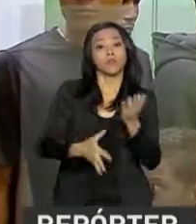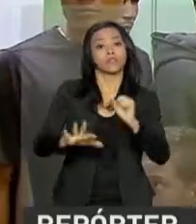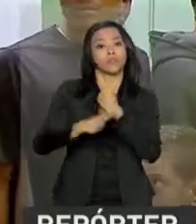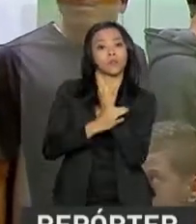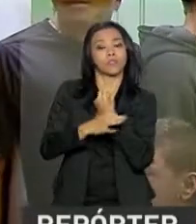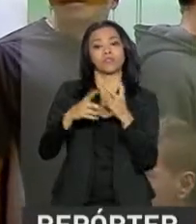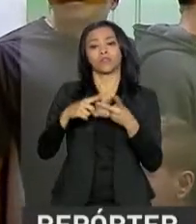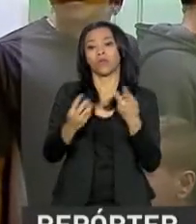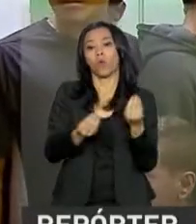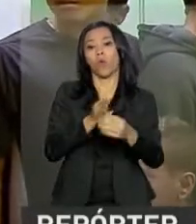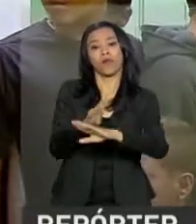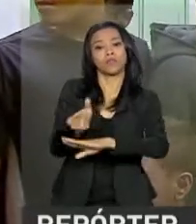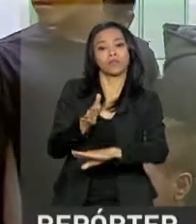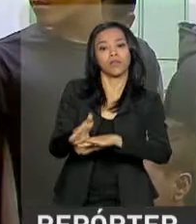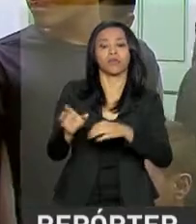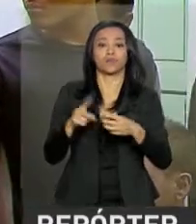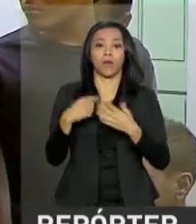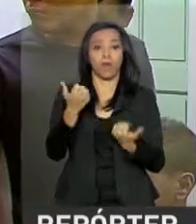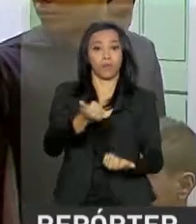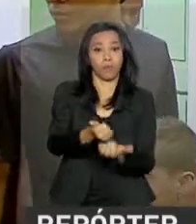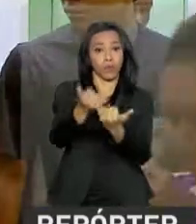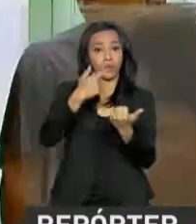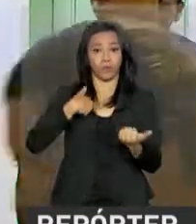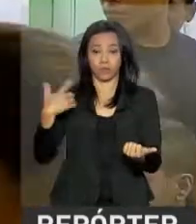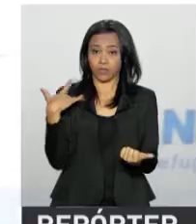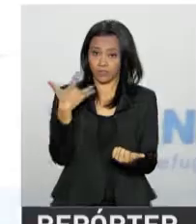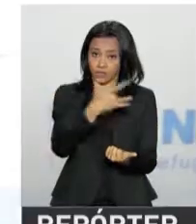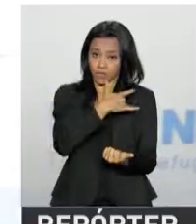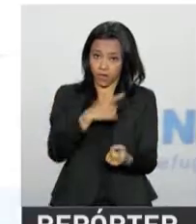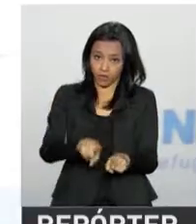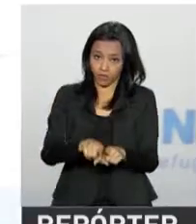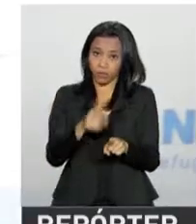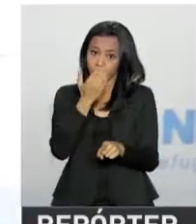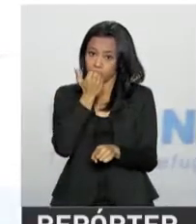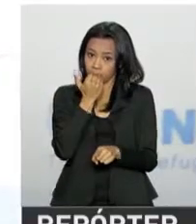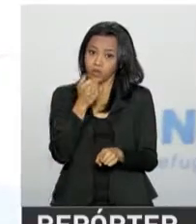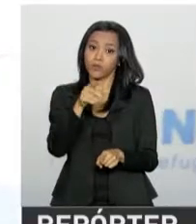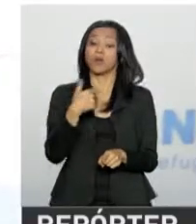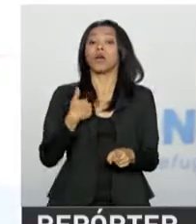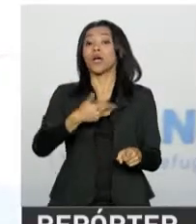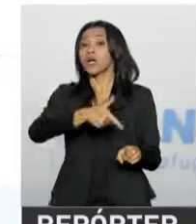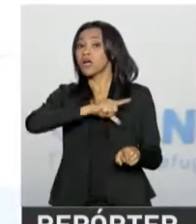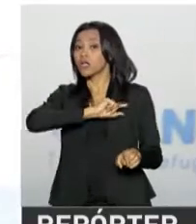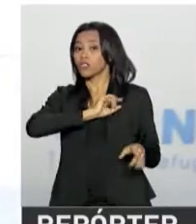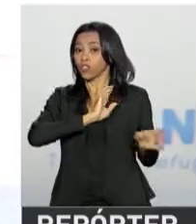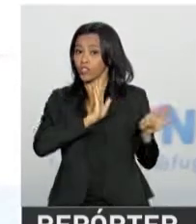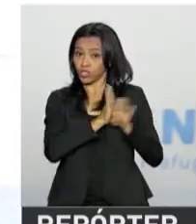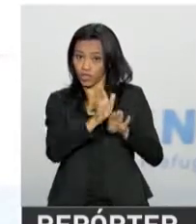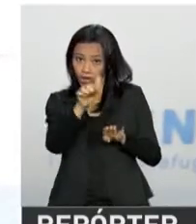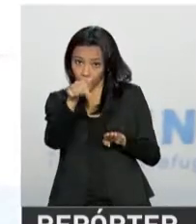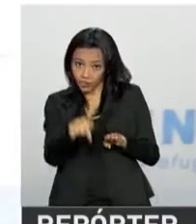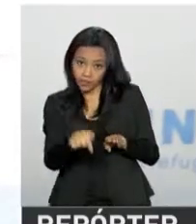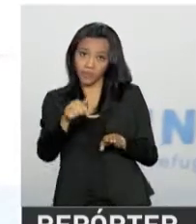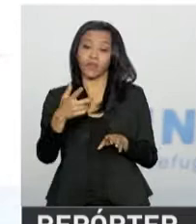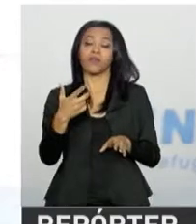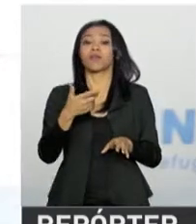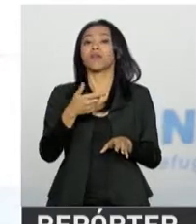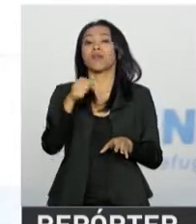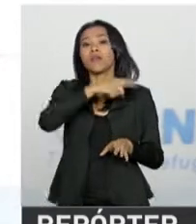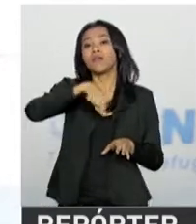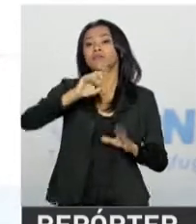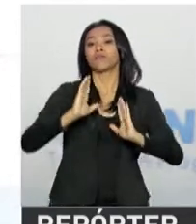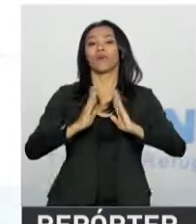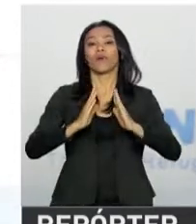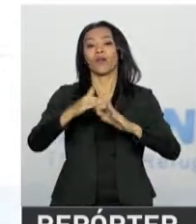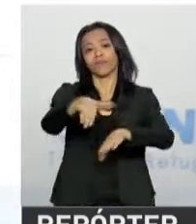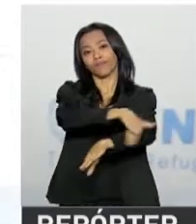de acesso, apoio de saúde e alimentação. Antes de chegarem neste abrigo, os venezuelanos ocupavam as